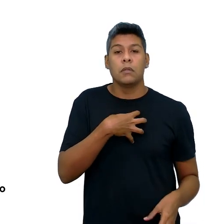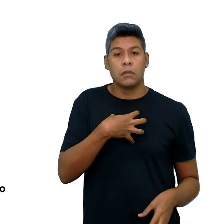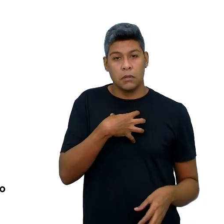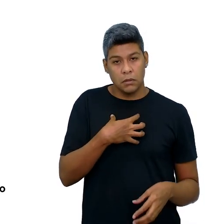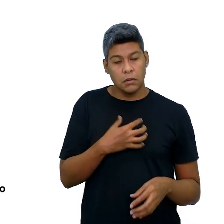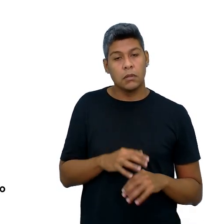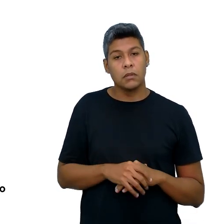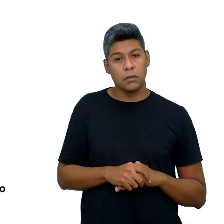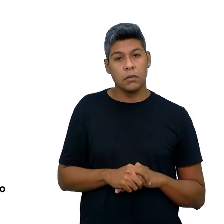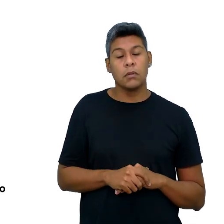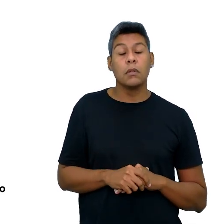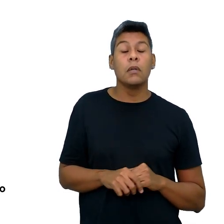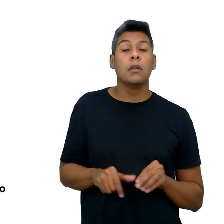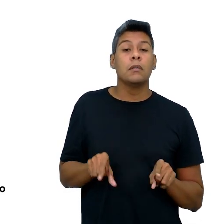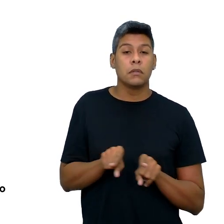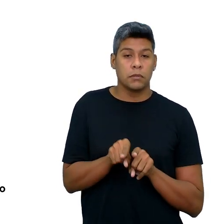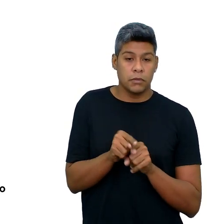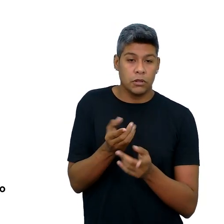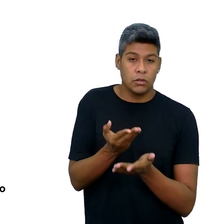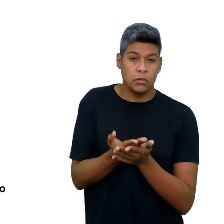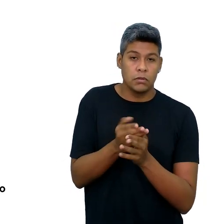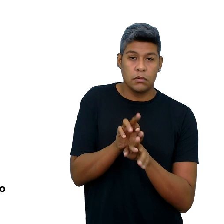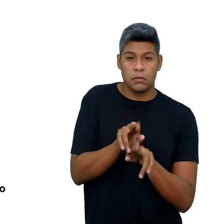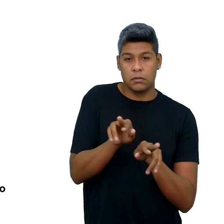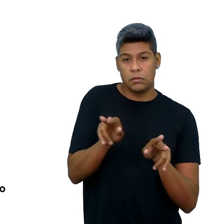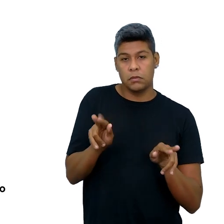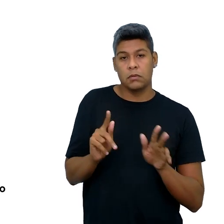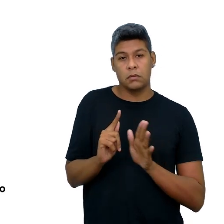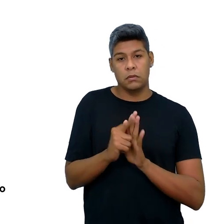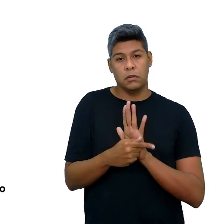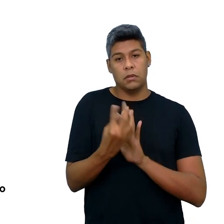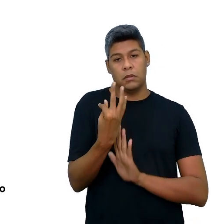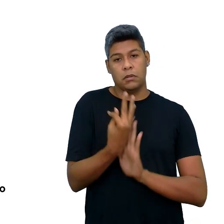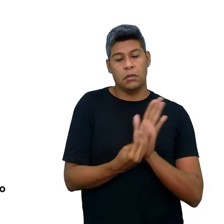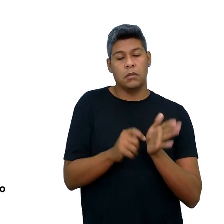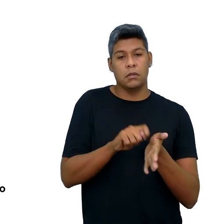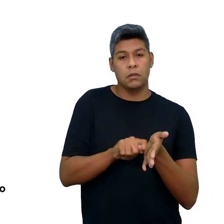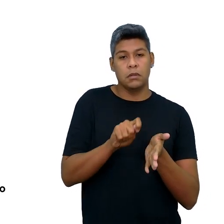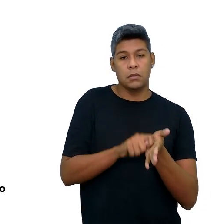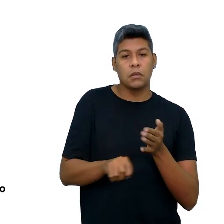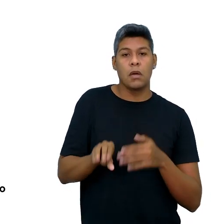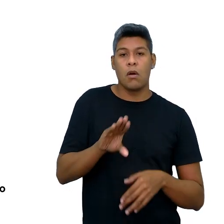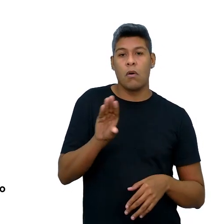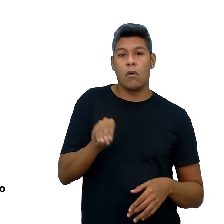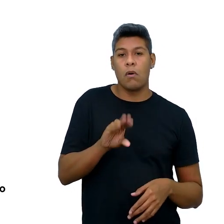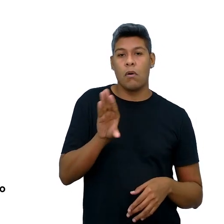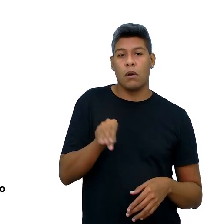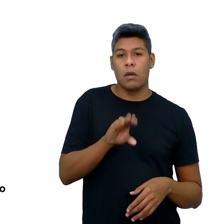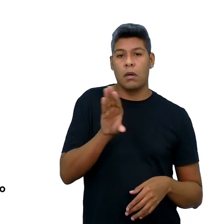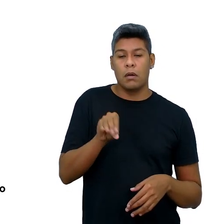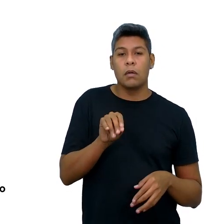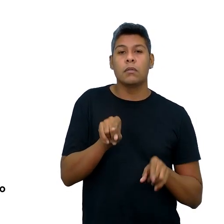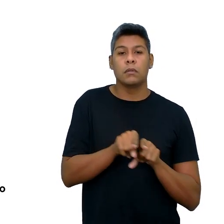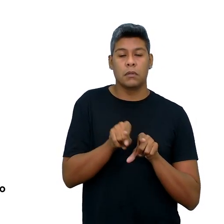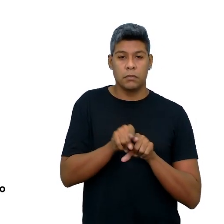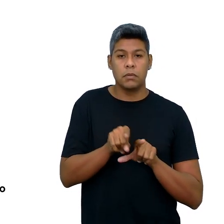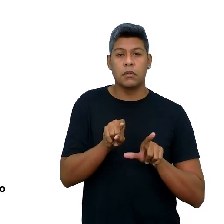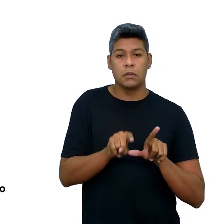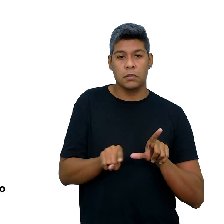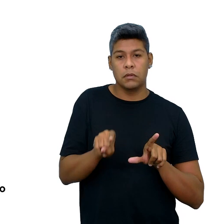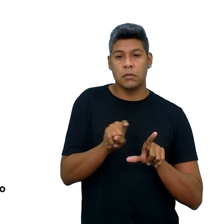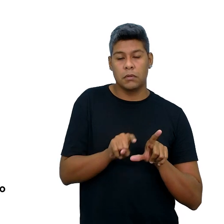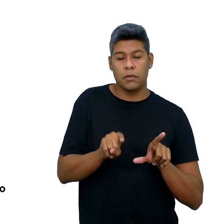e também permite aí estudar os variados gêneros textuais, escritos, orais, ou até mesmo aqueles digitais,